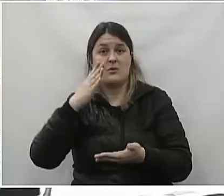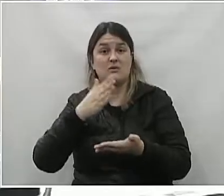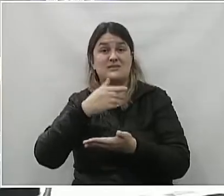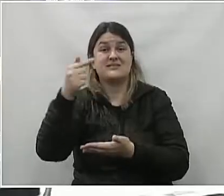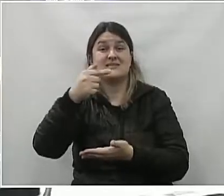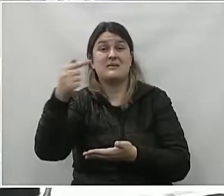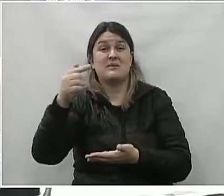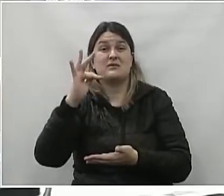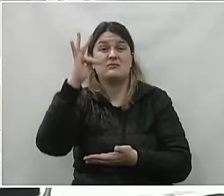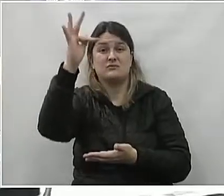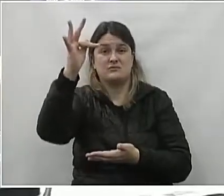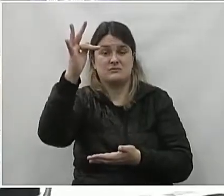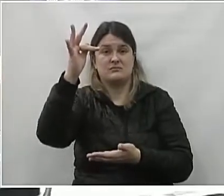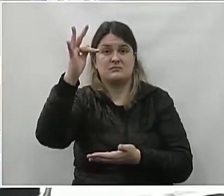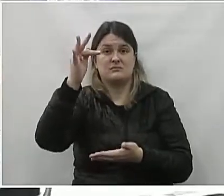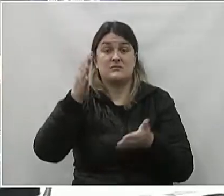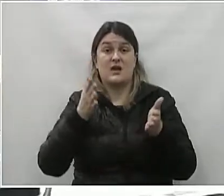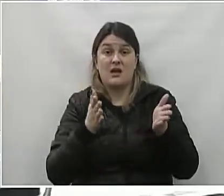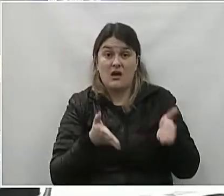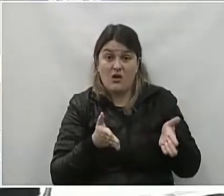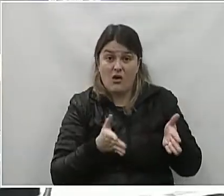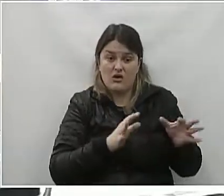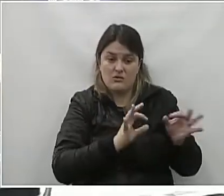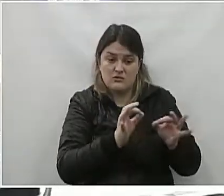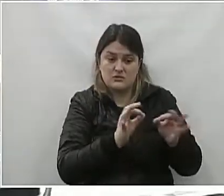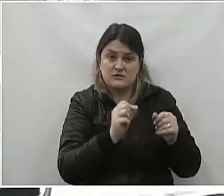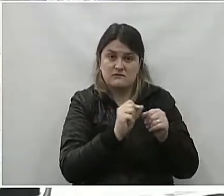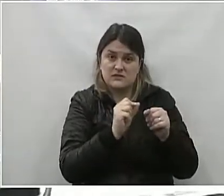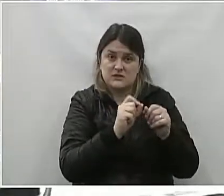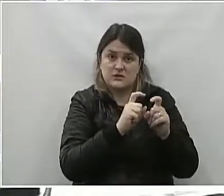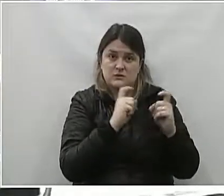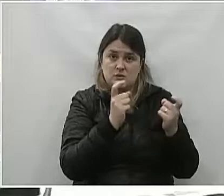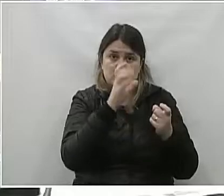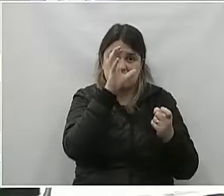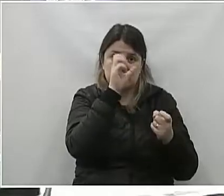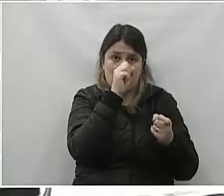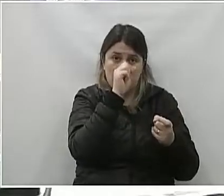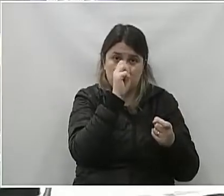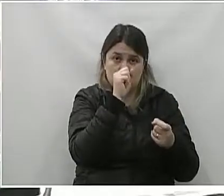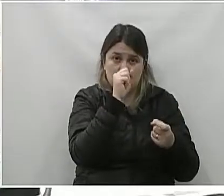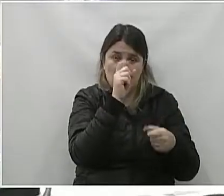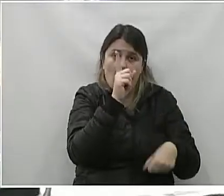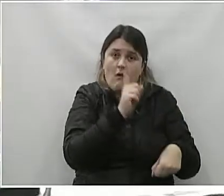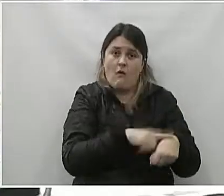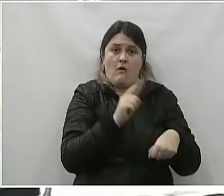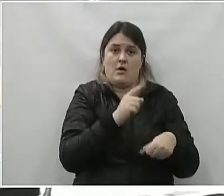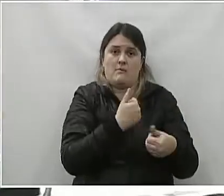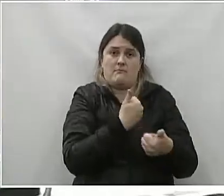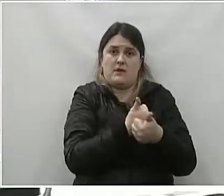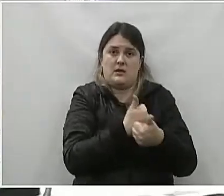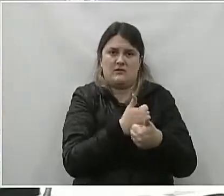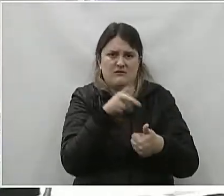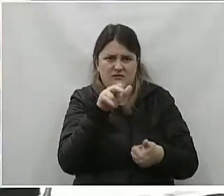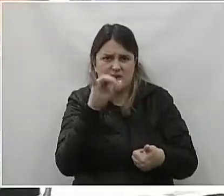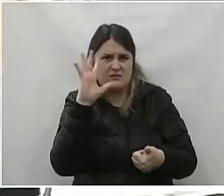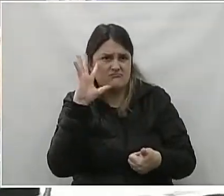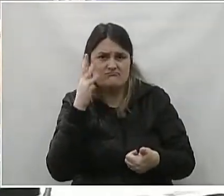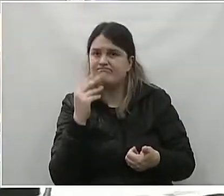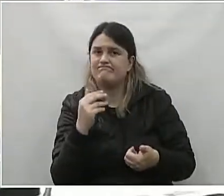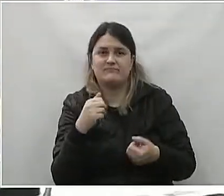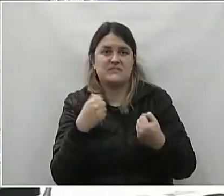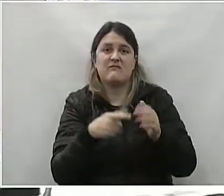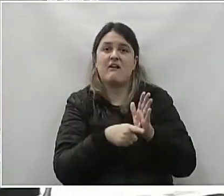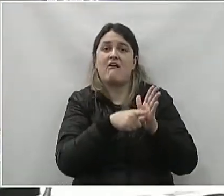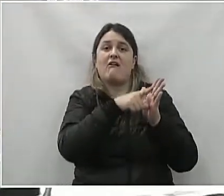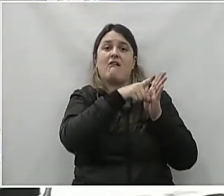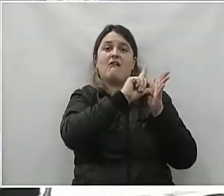algumas semanas, né? Daí agora organizam uma reunião no sábado, né? Querendo resolver. Gente, já tinha